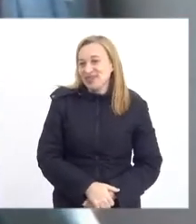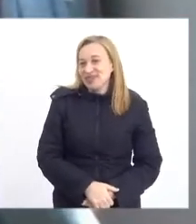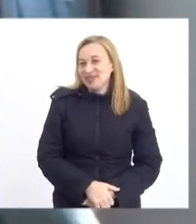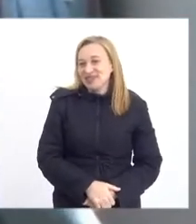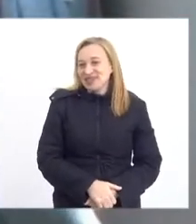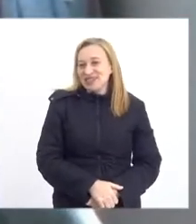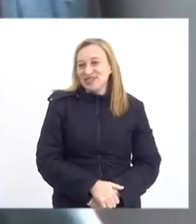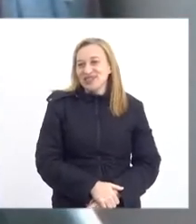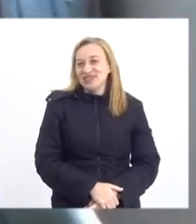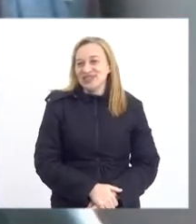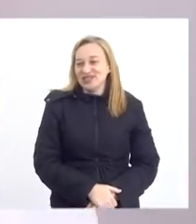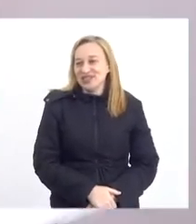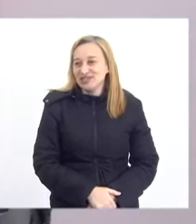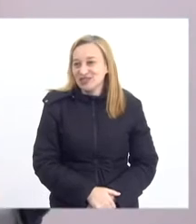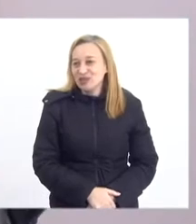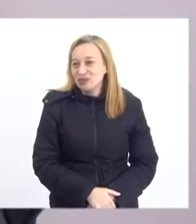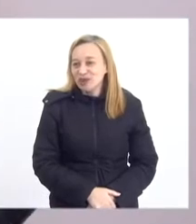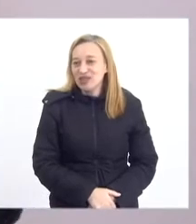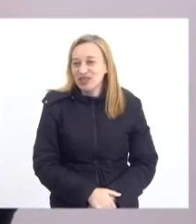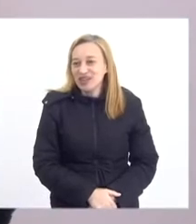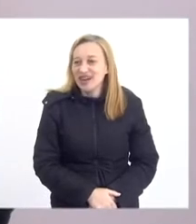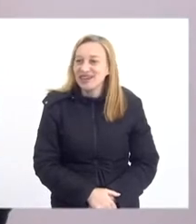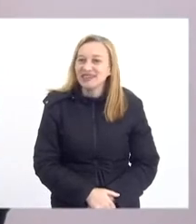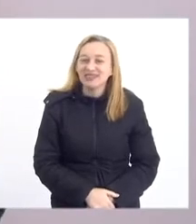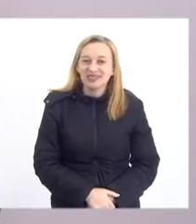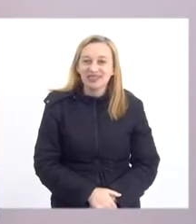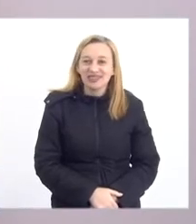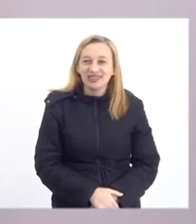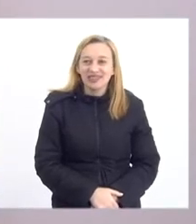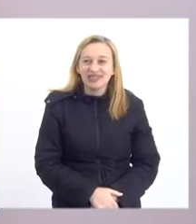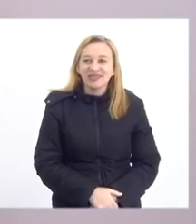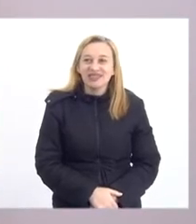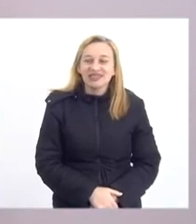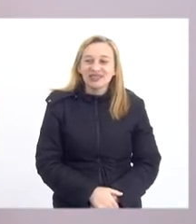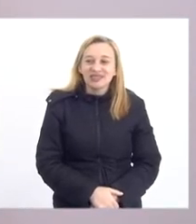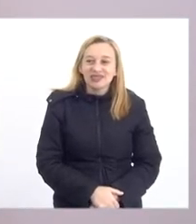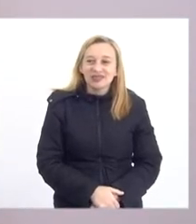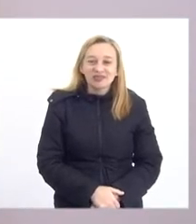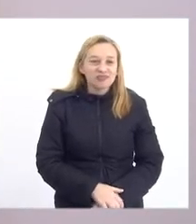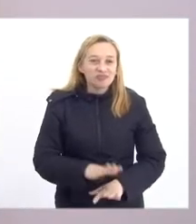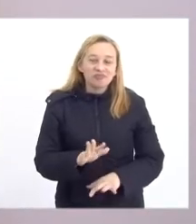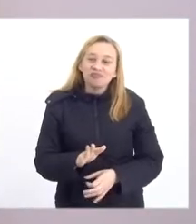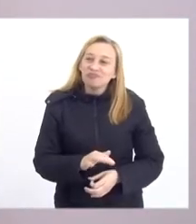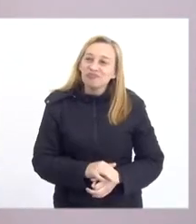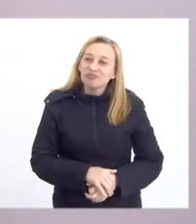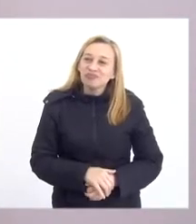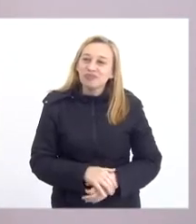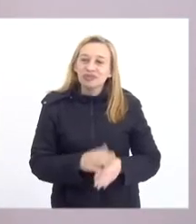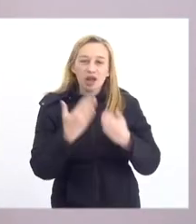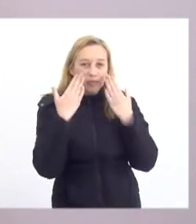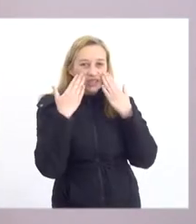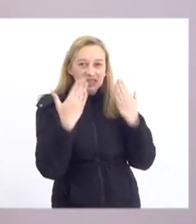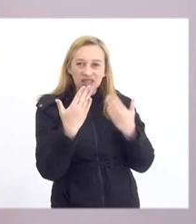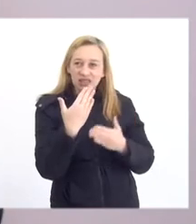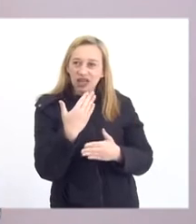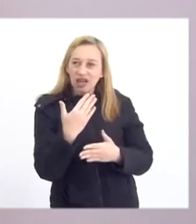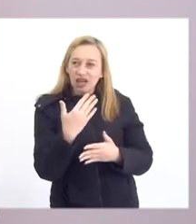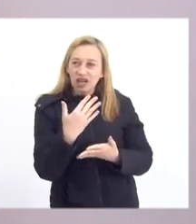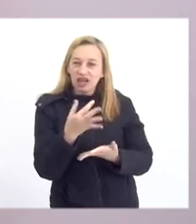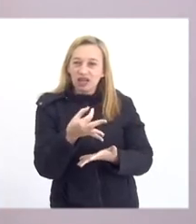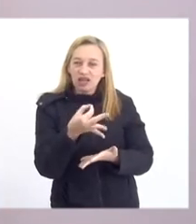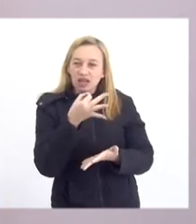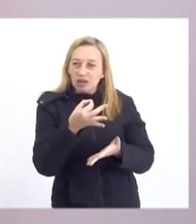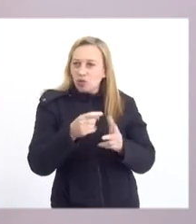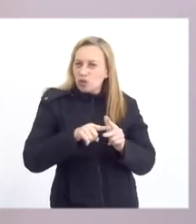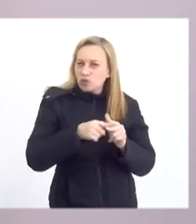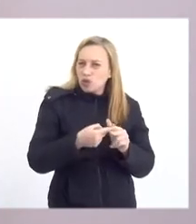O ideal seria, talvez, deputado Luiz Paulo, se a deputada Lucinha assim não se opuser, apresentar uma sugestão de Vossa Excelência alterando a